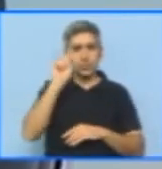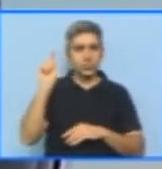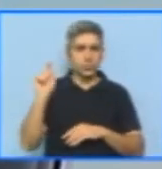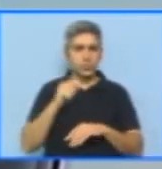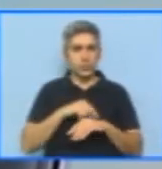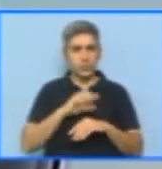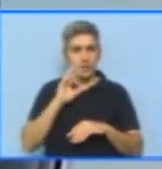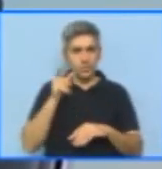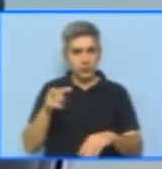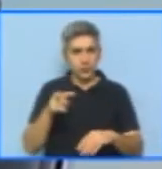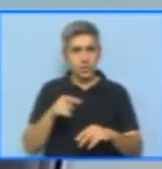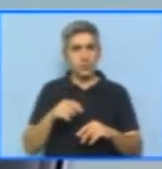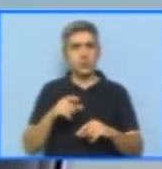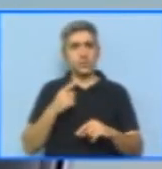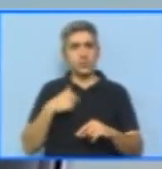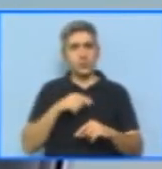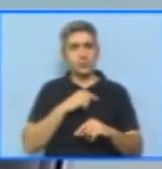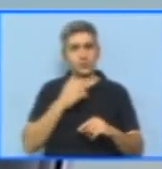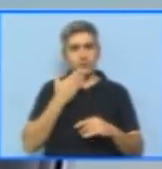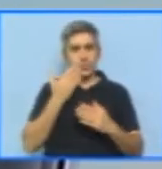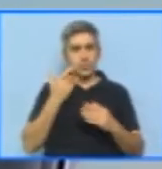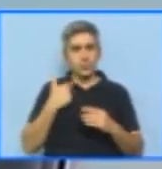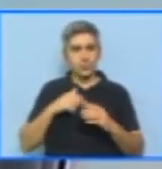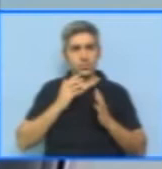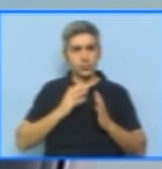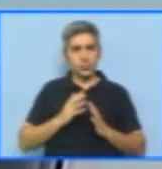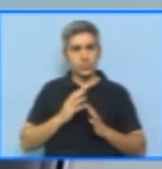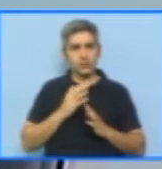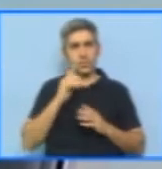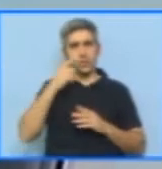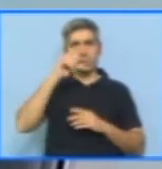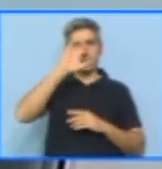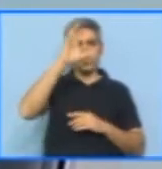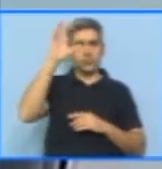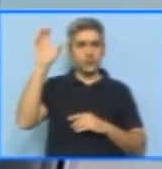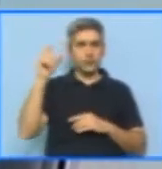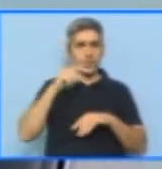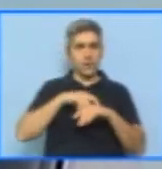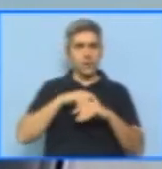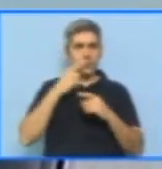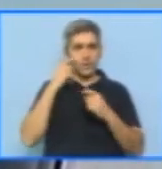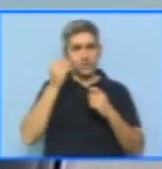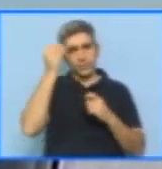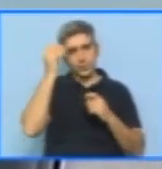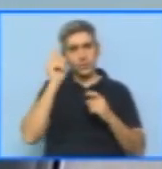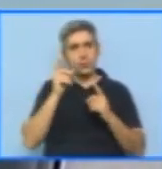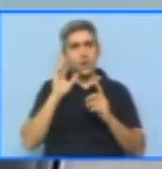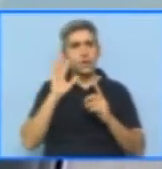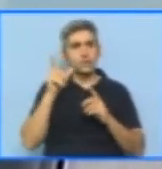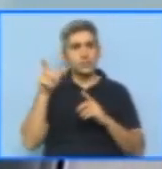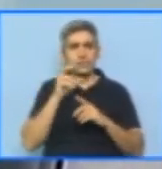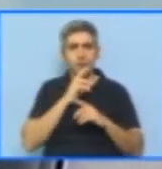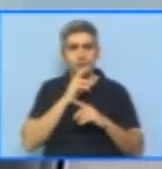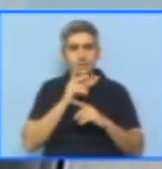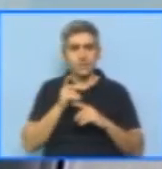hora em que estava a acontecer, sabendo que na nossa madrugada em que estávamos a descansar, em muitos outros países, era a hora em que se procurava saber o que é que estaria a acontecer em Fátima,